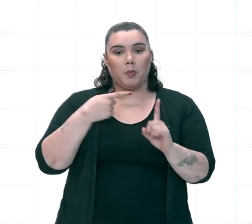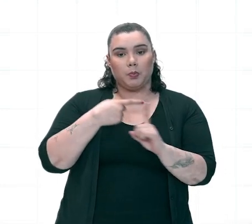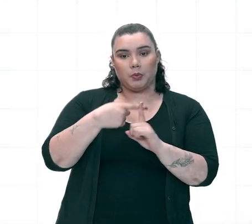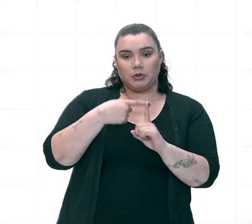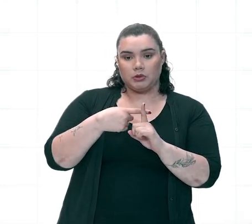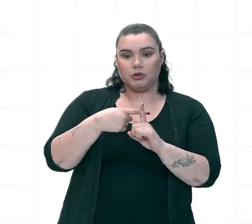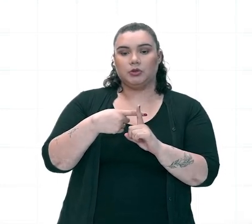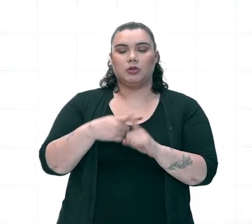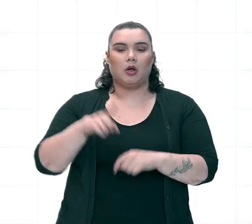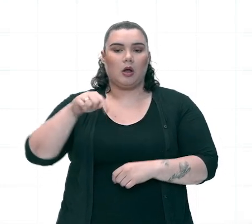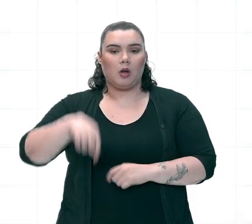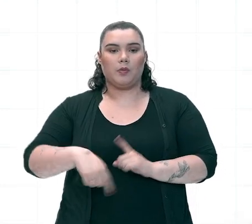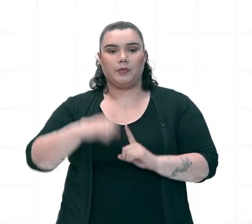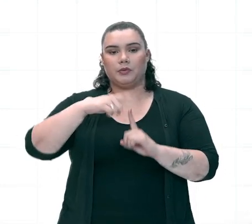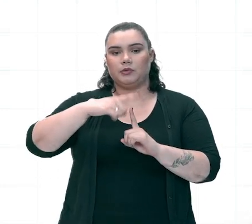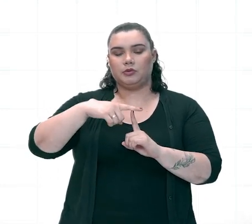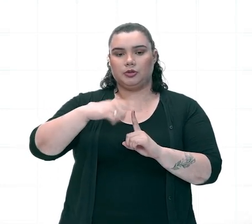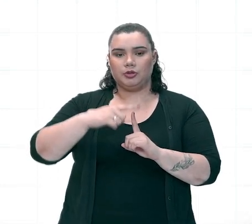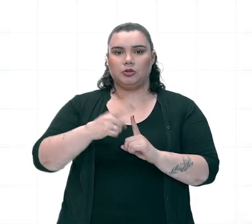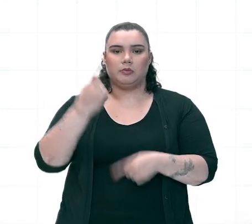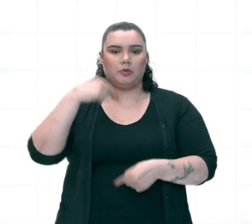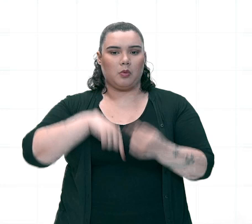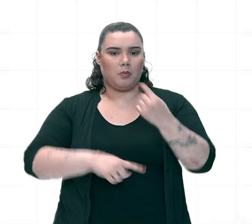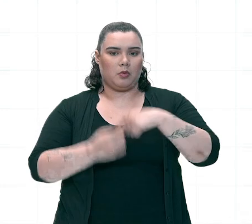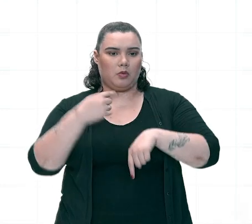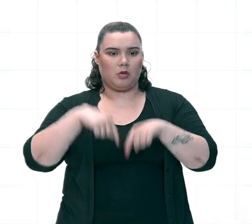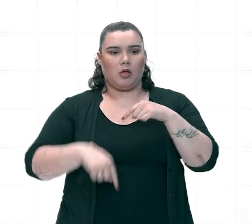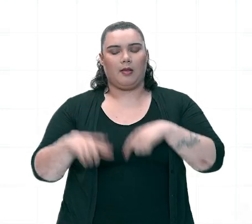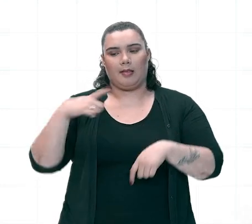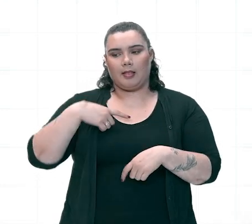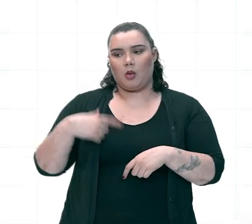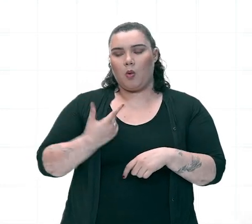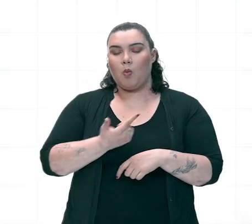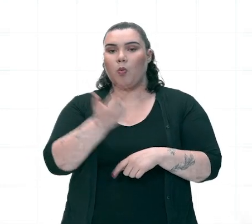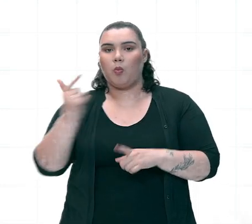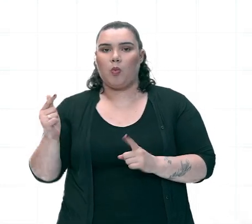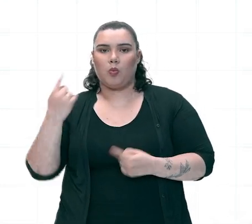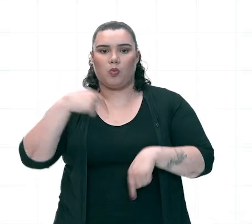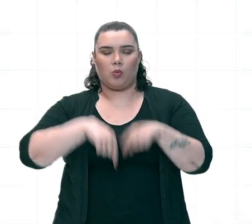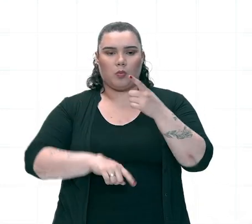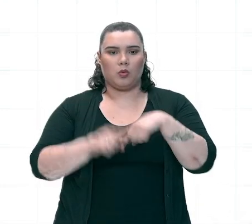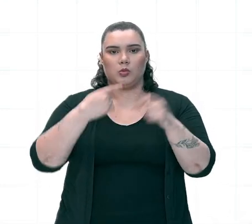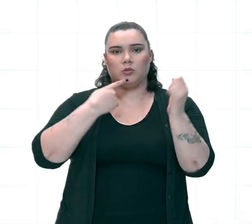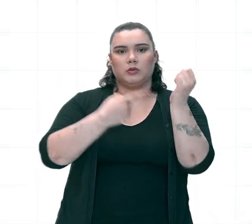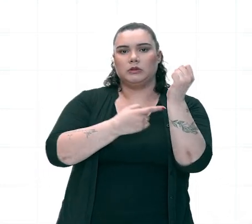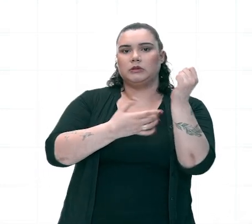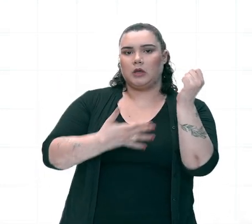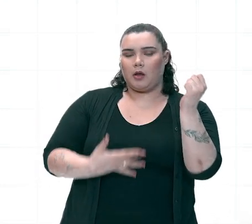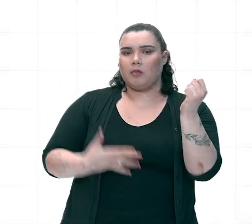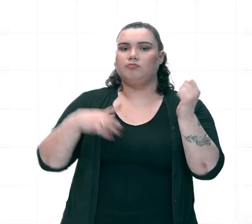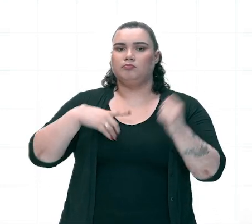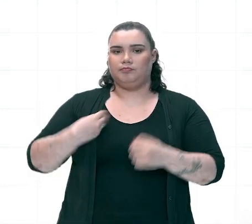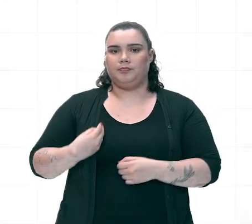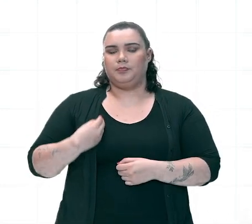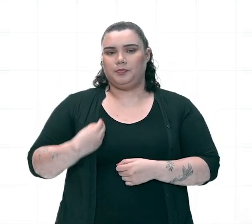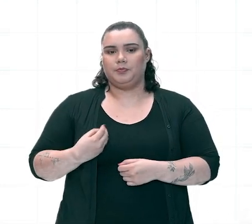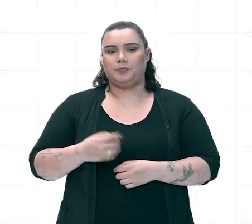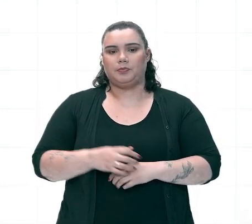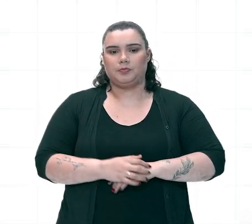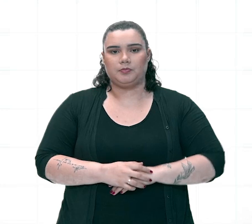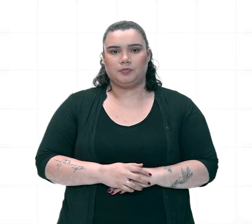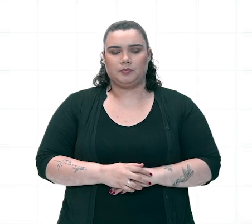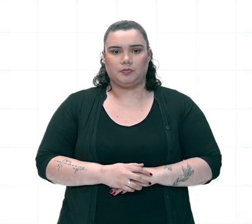feedback positivo, que é um mecanismo pelo qual a produção de um hormônio é estimulada pela presença